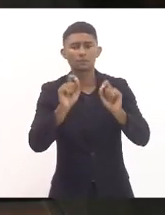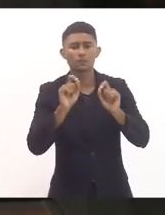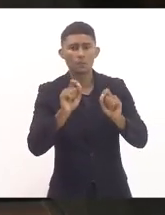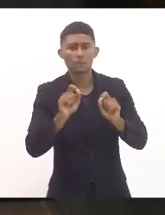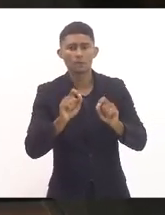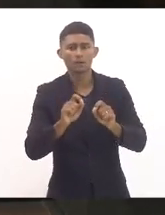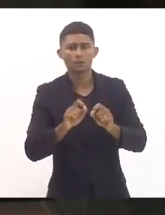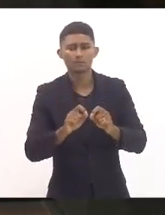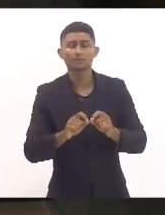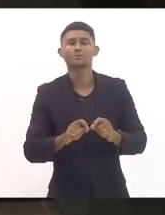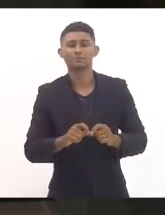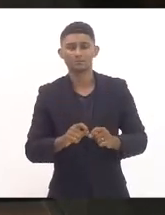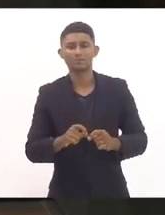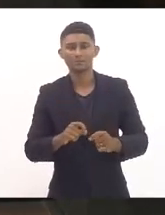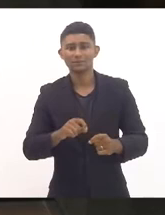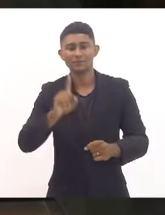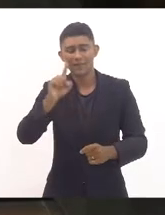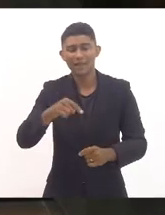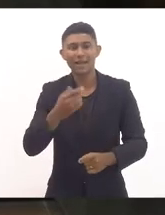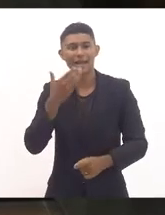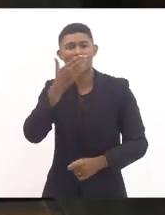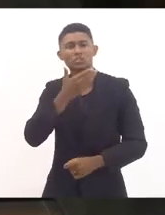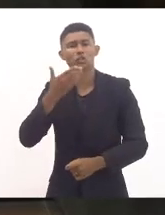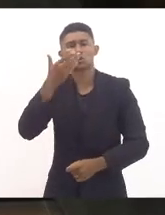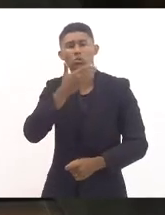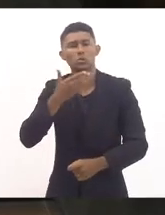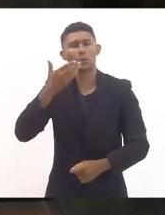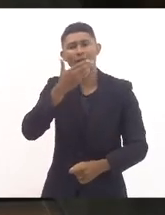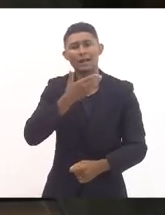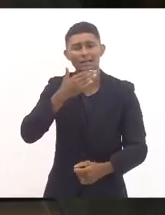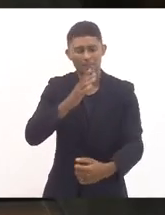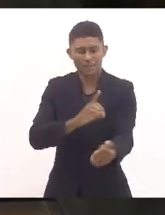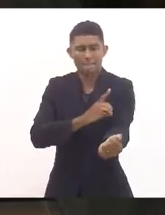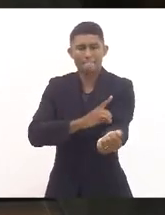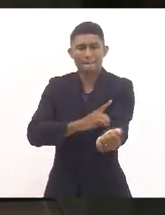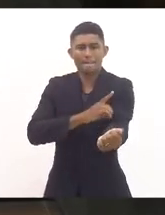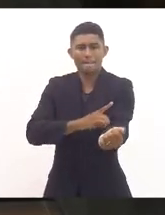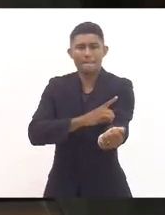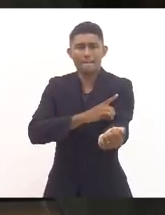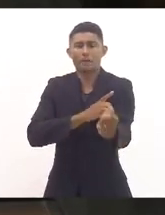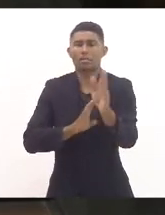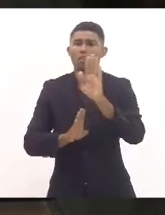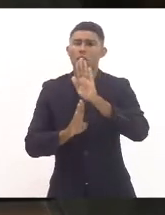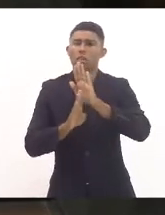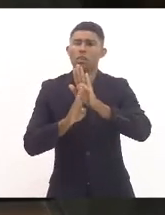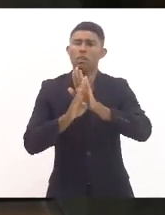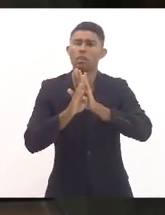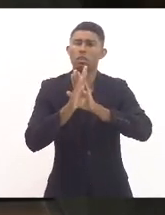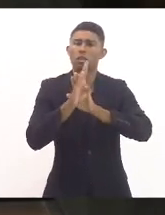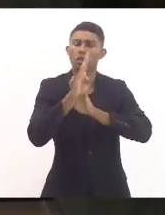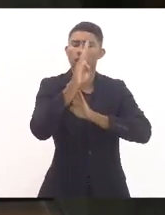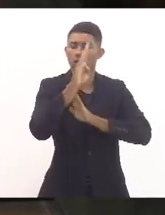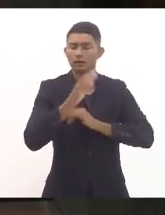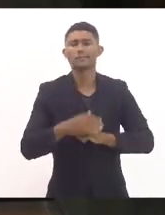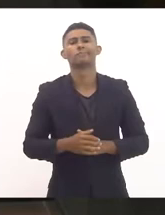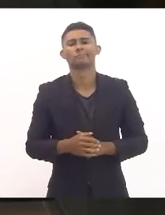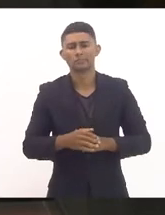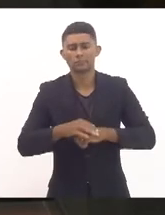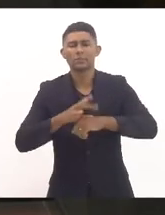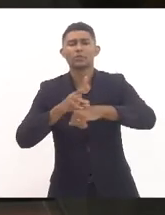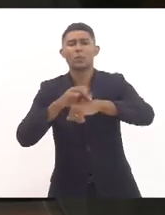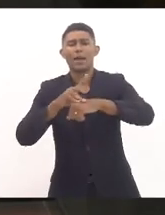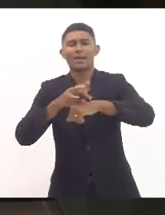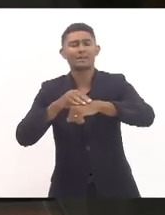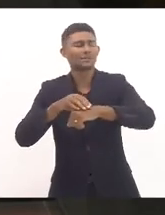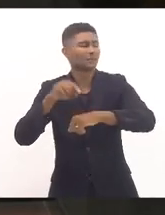os índices glicêmicos que sobem de forma assustadora, provocando uma doença